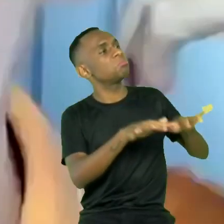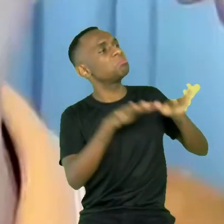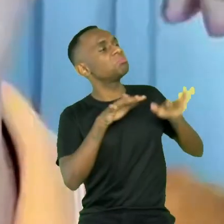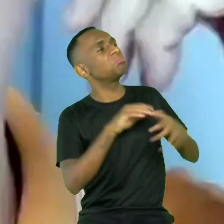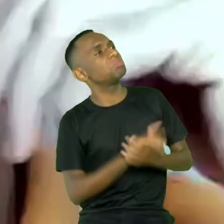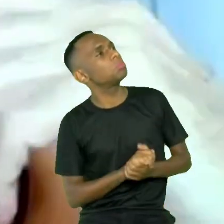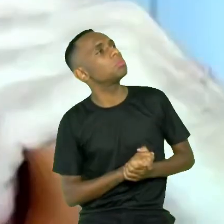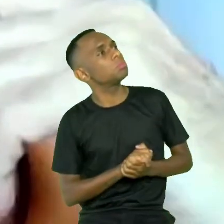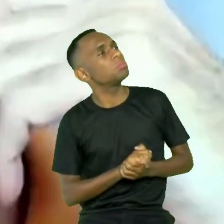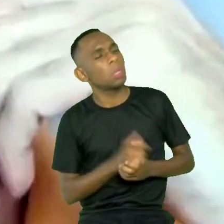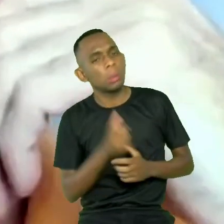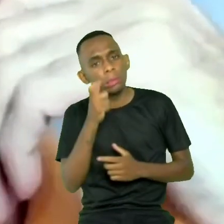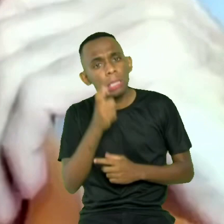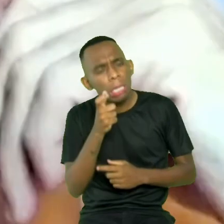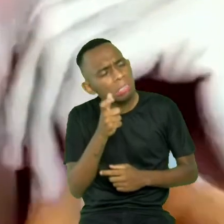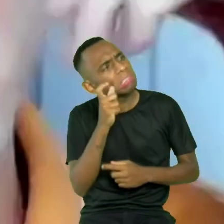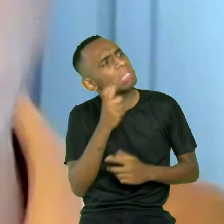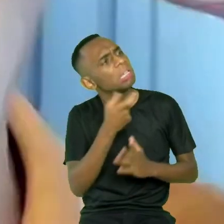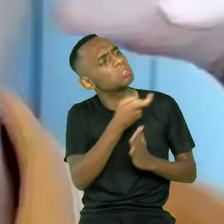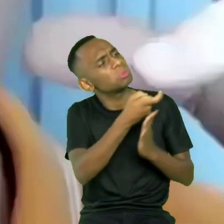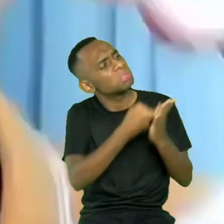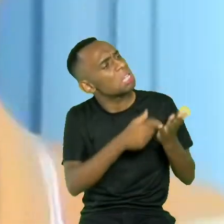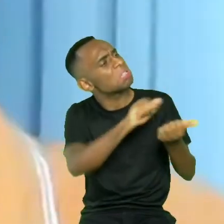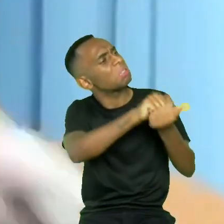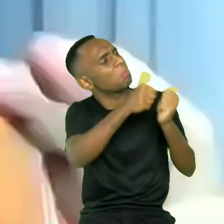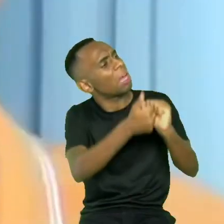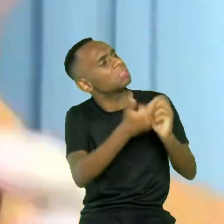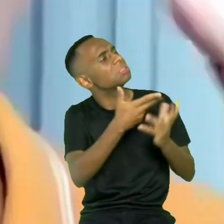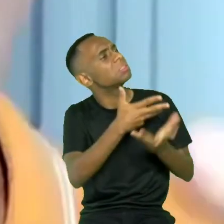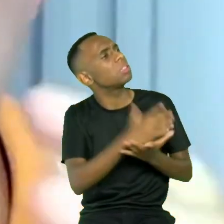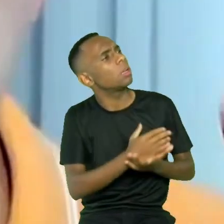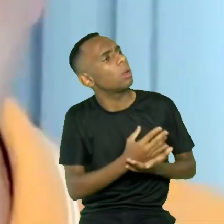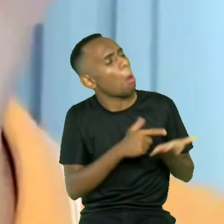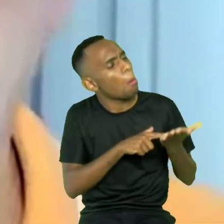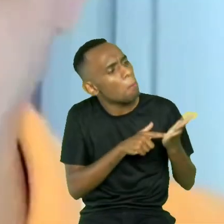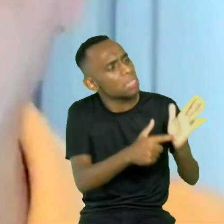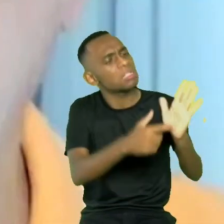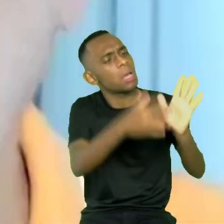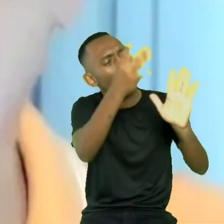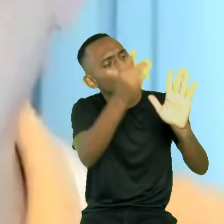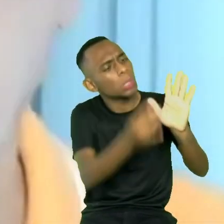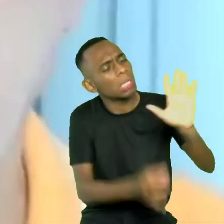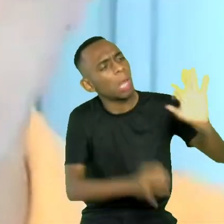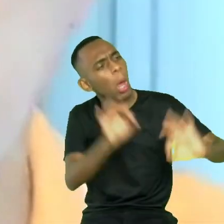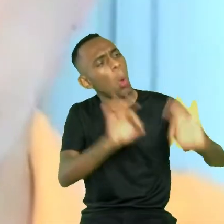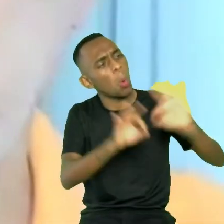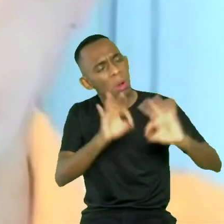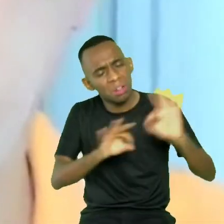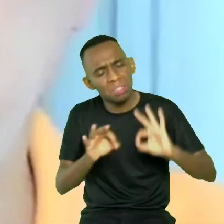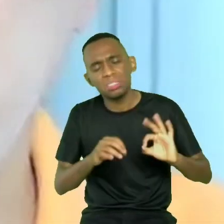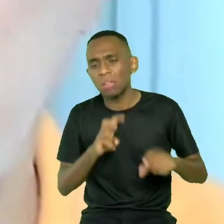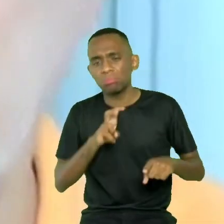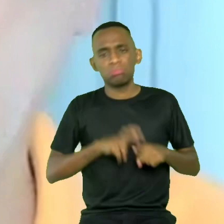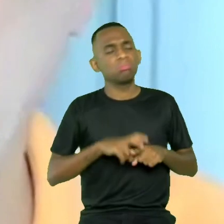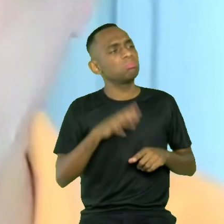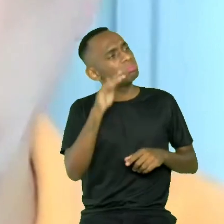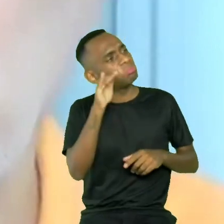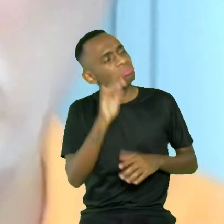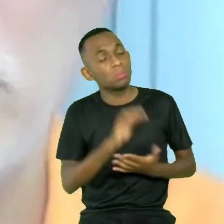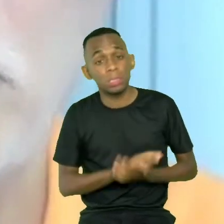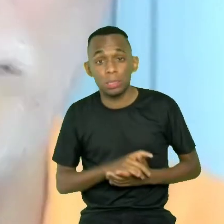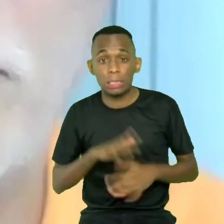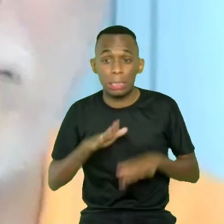o texto teatral, né? Eu gostava muito do texto, a carpintaria, da construção ali e tal. Às vezes eu ia no